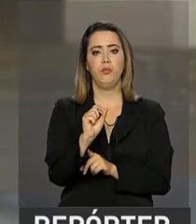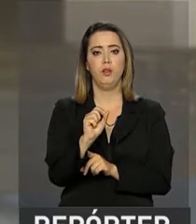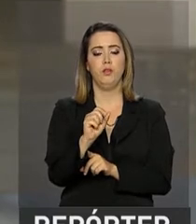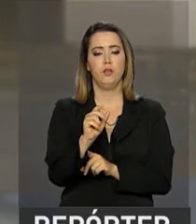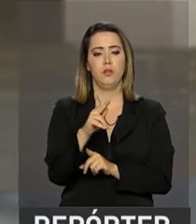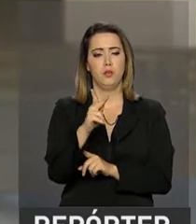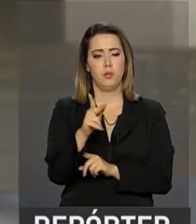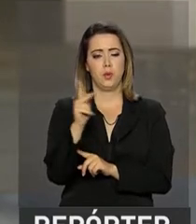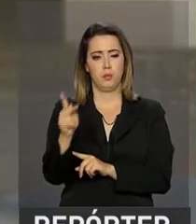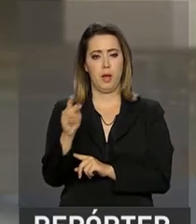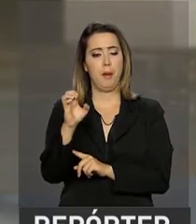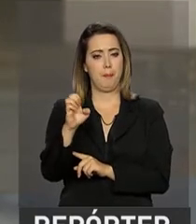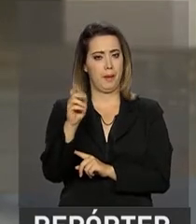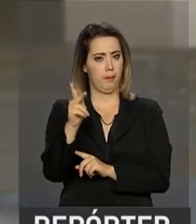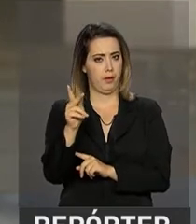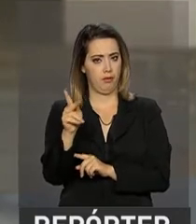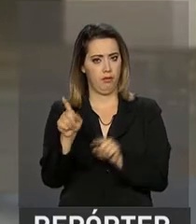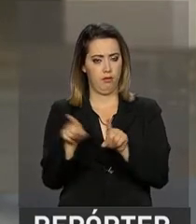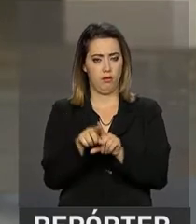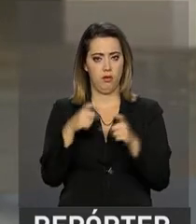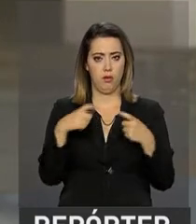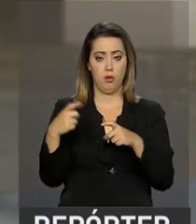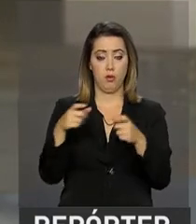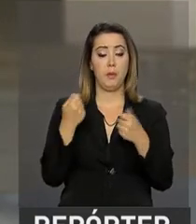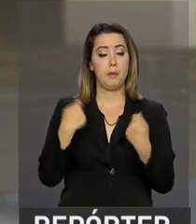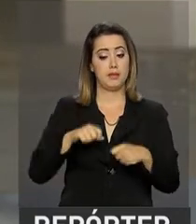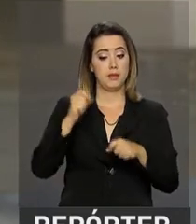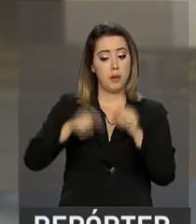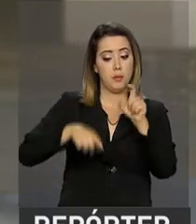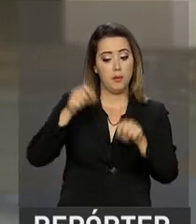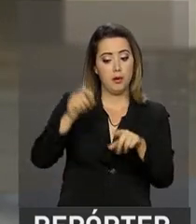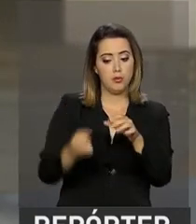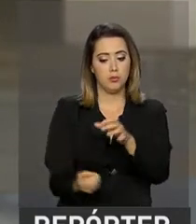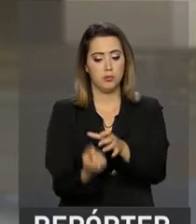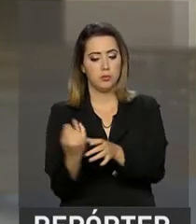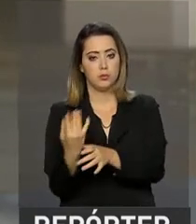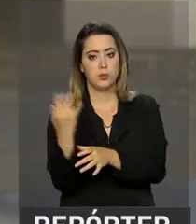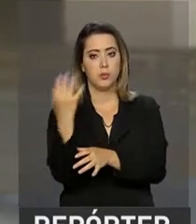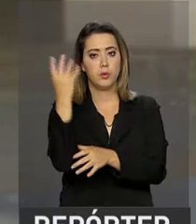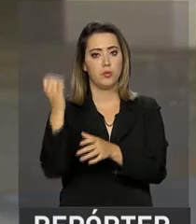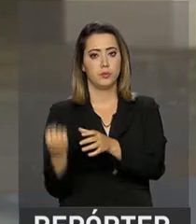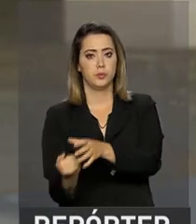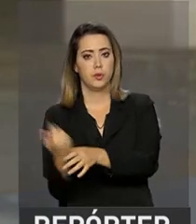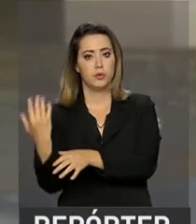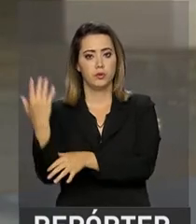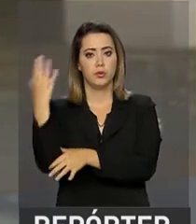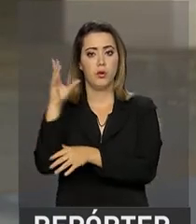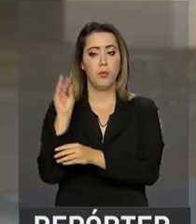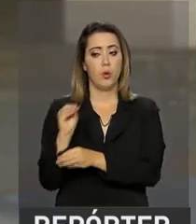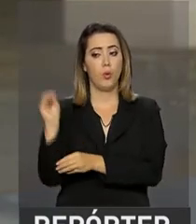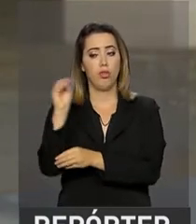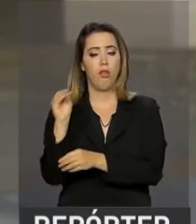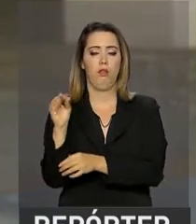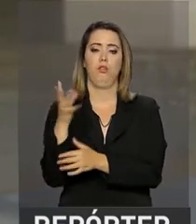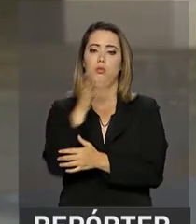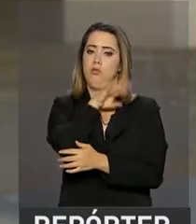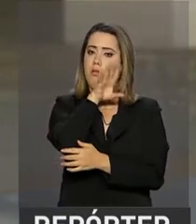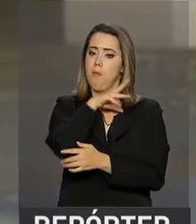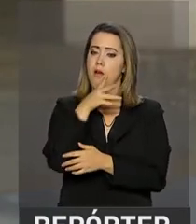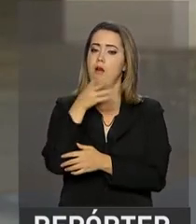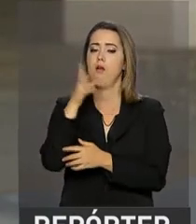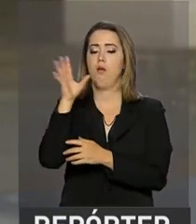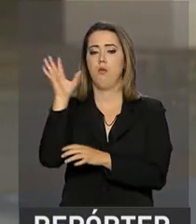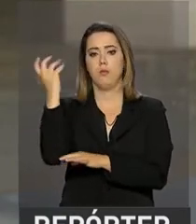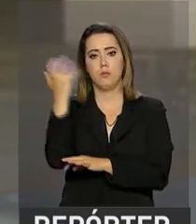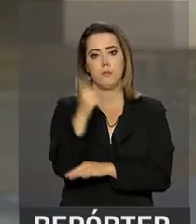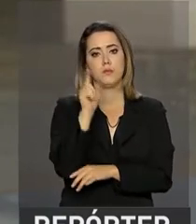quantidade devida de reposição florestal em destinação de áreas equivalentes para a conservação está prevista em norma interna do ministério